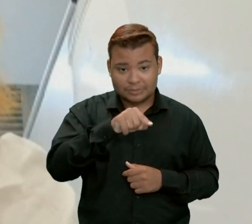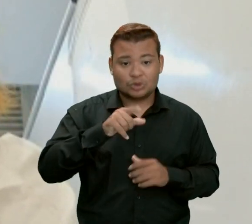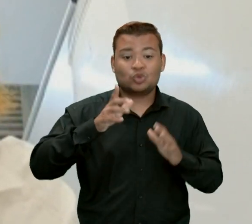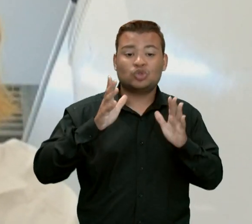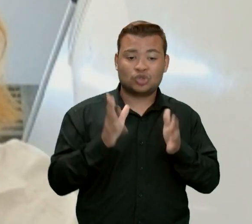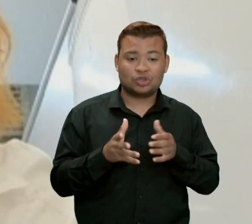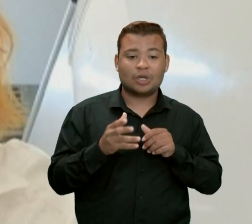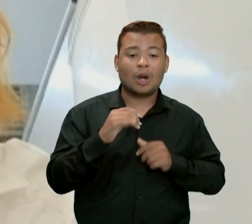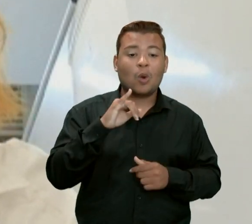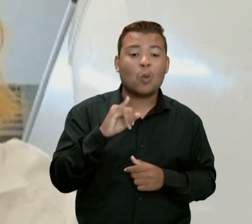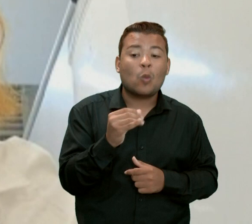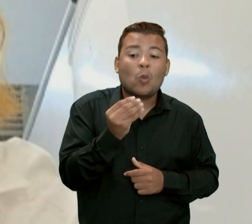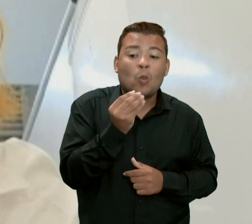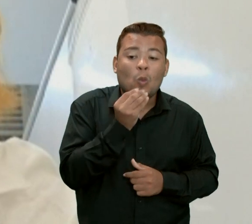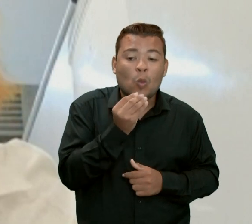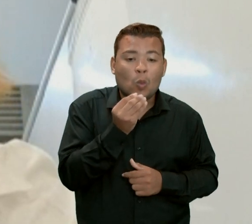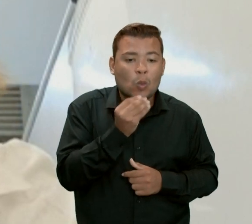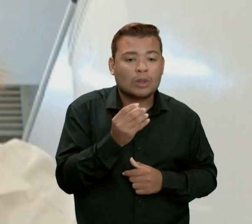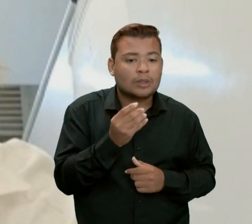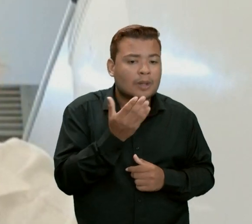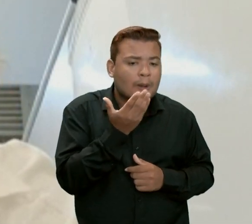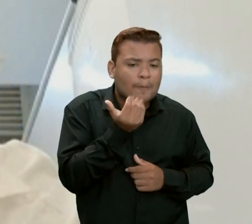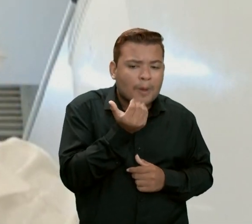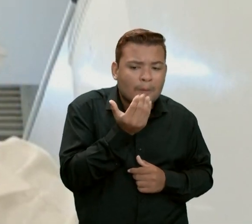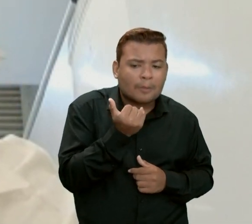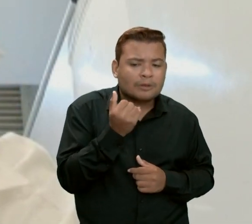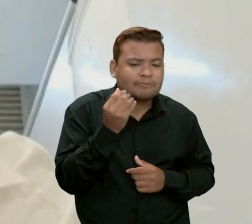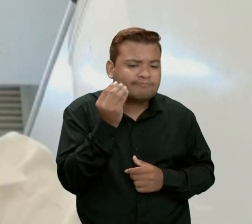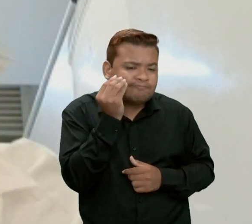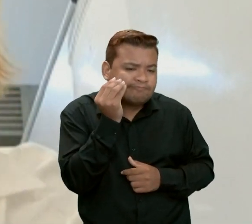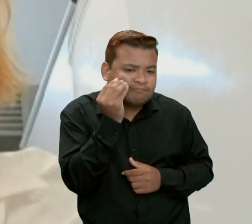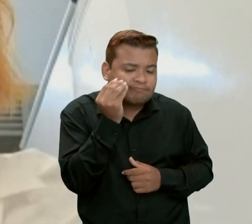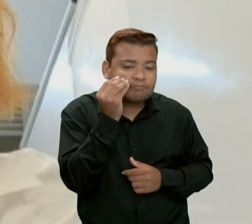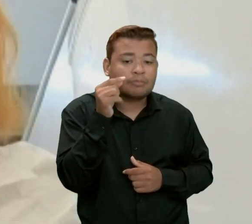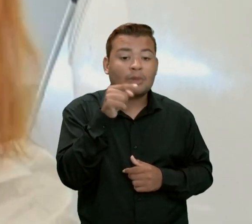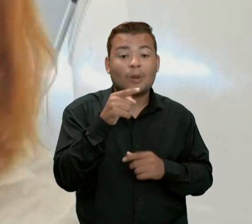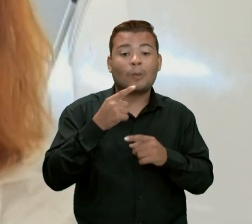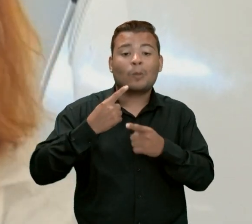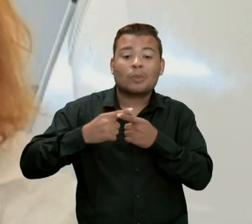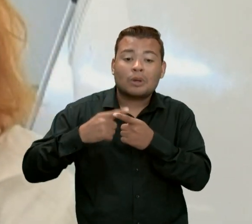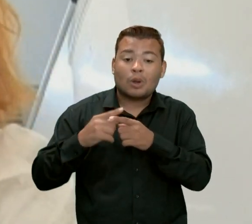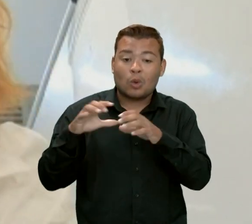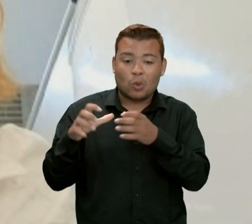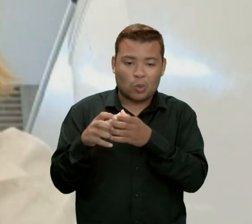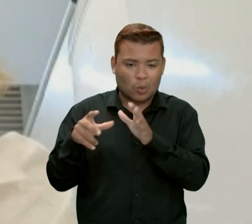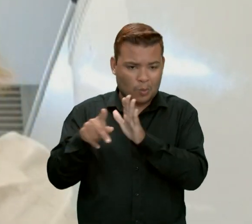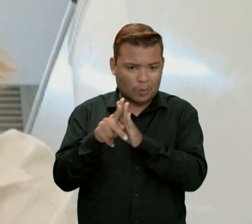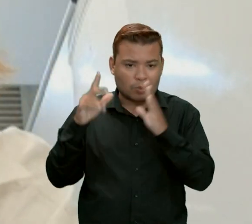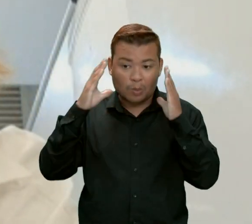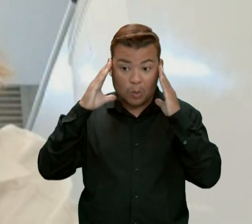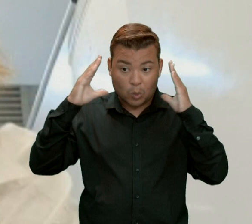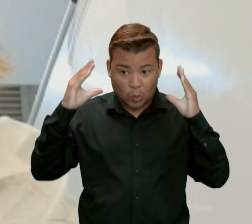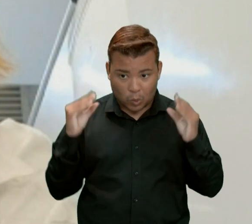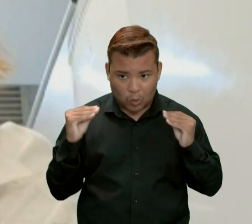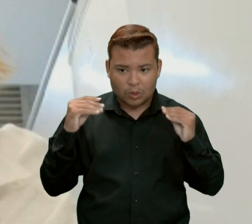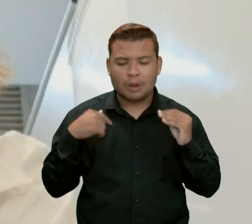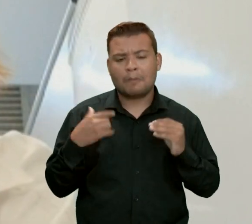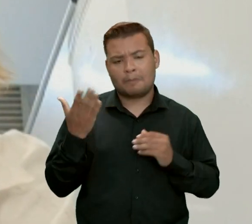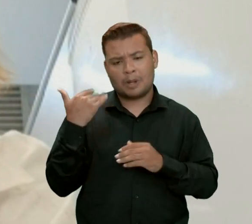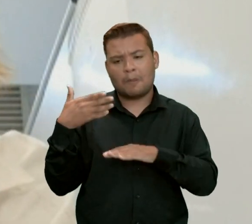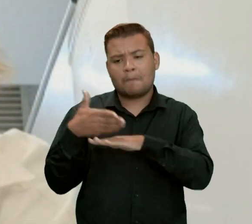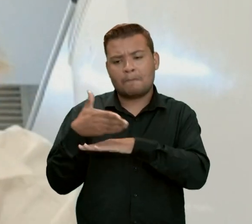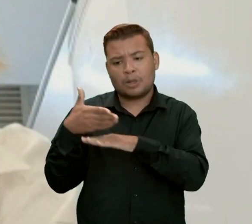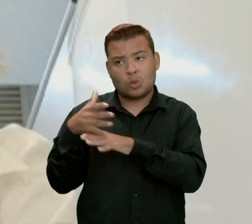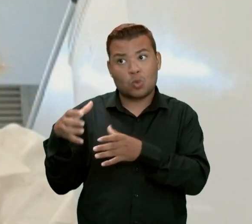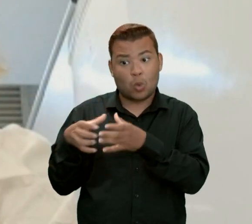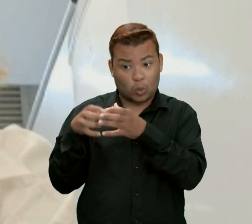tive a oportunidade de experimentar insetos por um grupo da Holanda, que eu tive participando do grupo